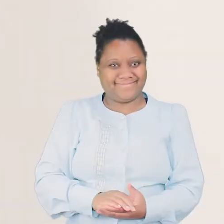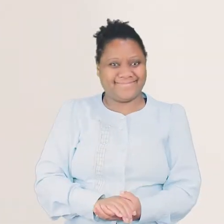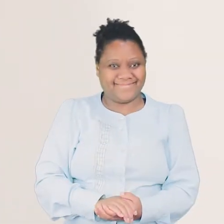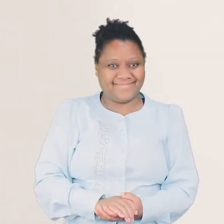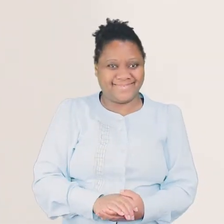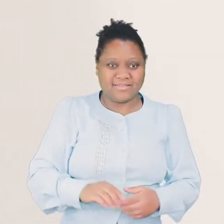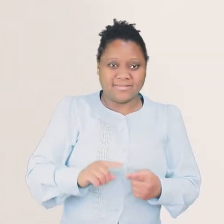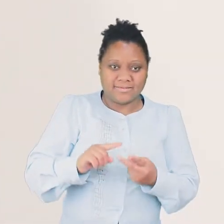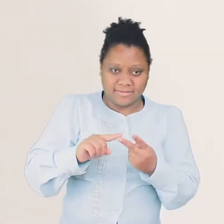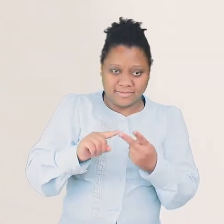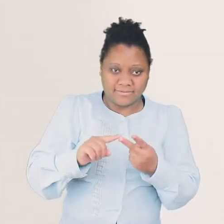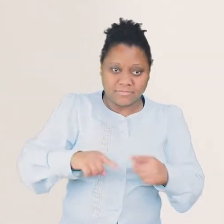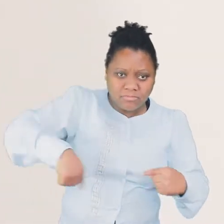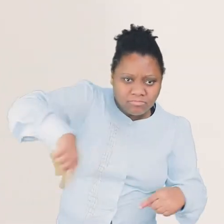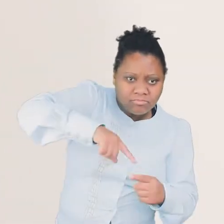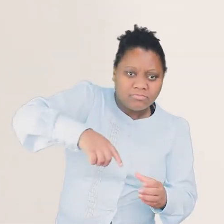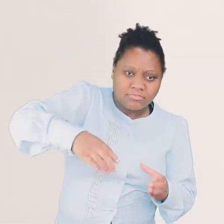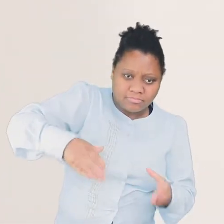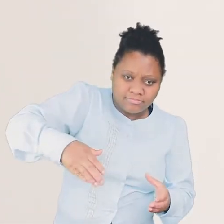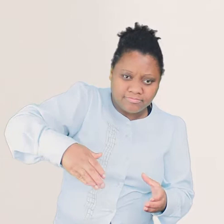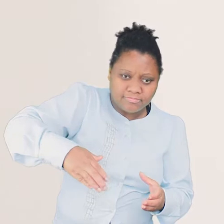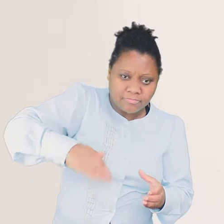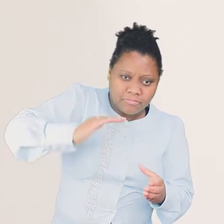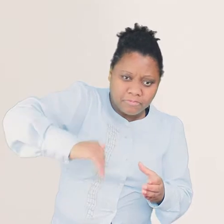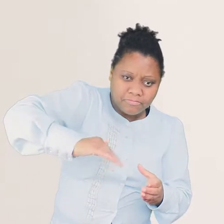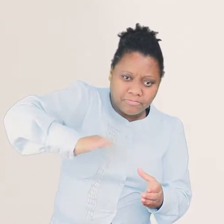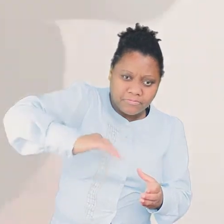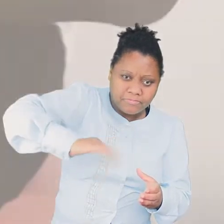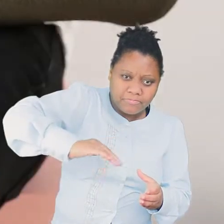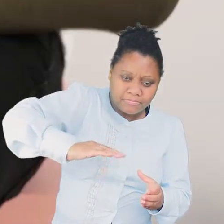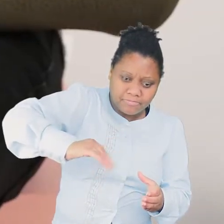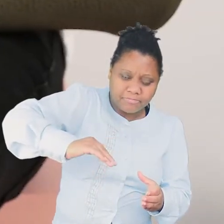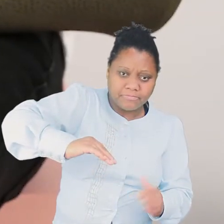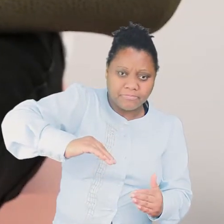O som tac, quando se toca mais próximo à borda.